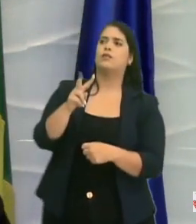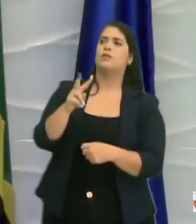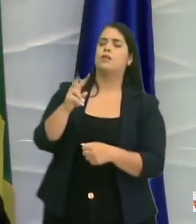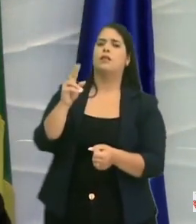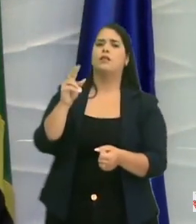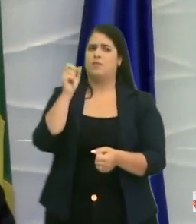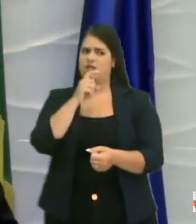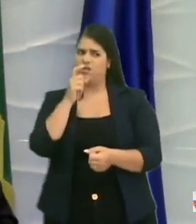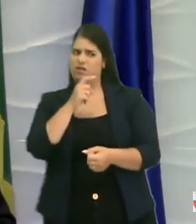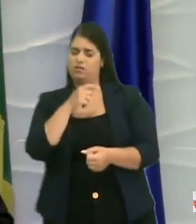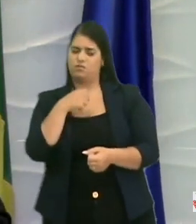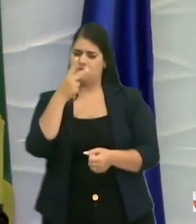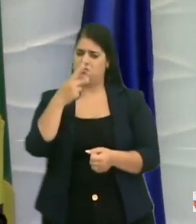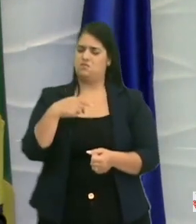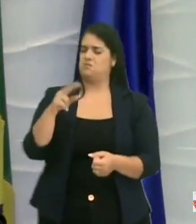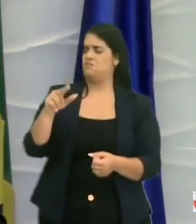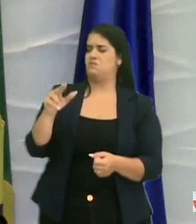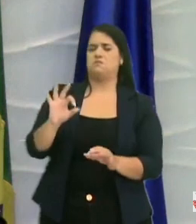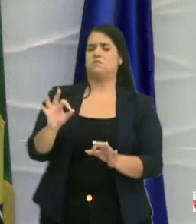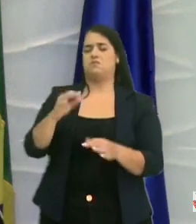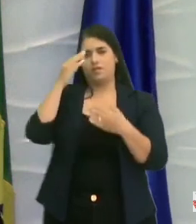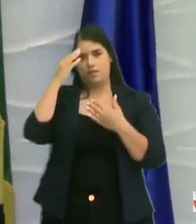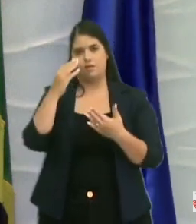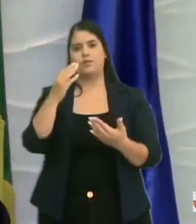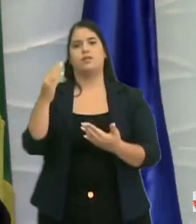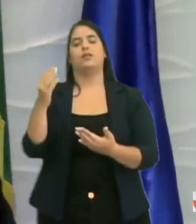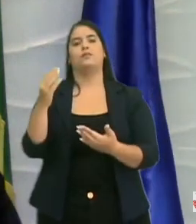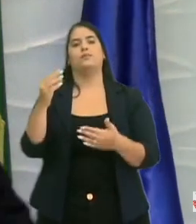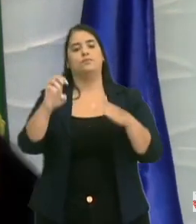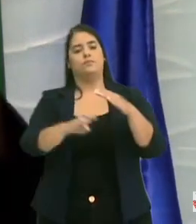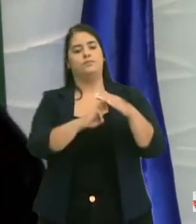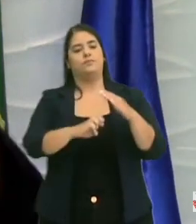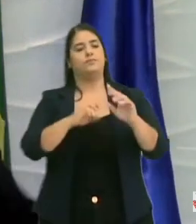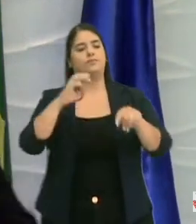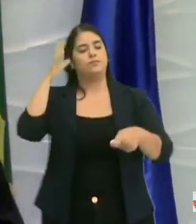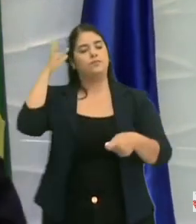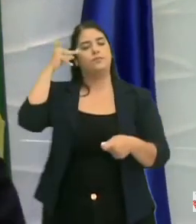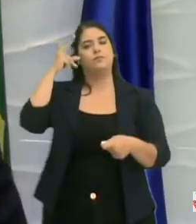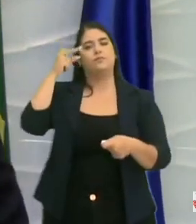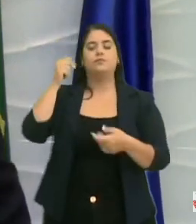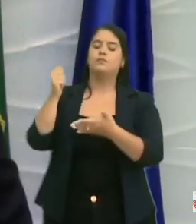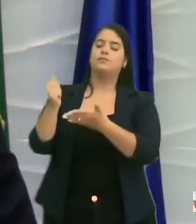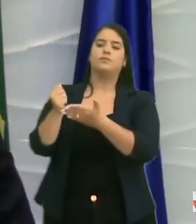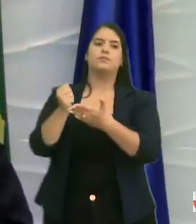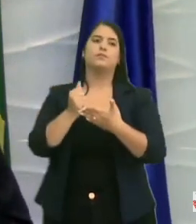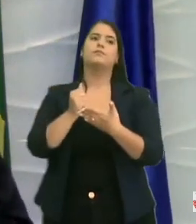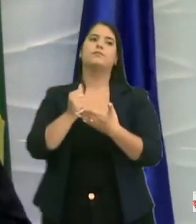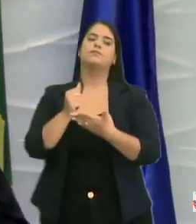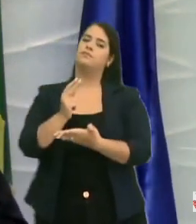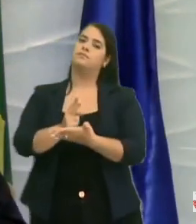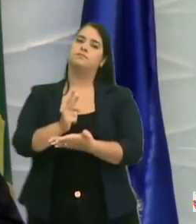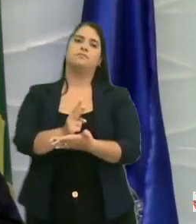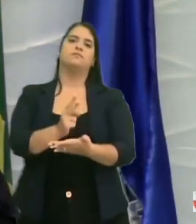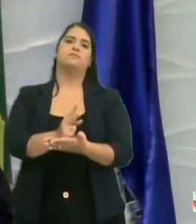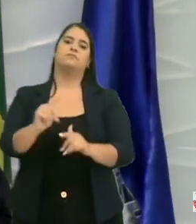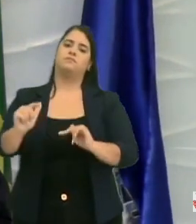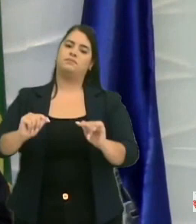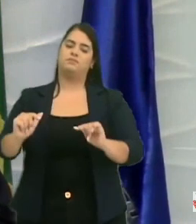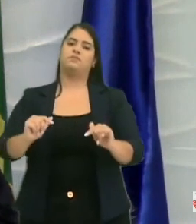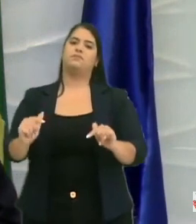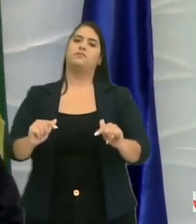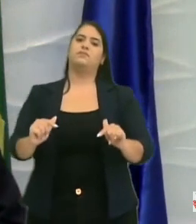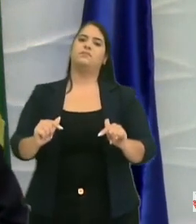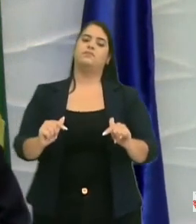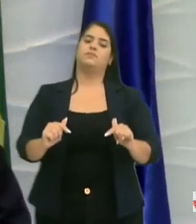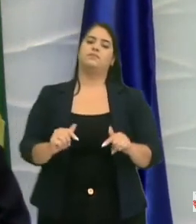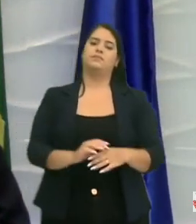a verdade. Agradeço ao empresário Zé Almeida, que tem nos ajudado a manter esse trabalho, que é um